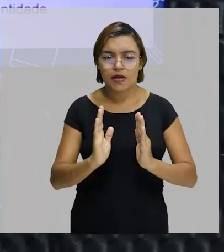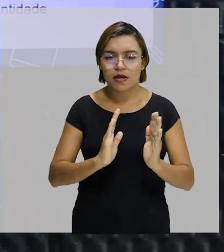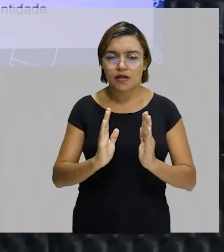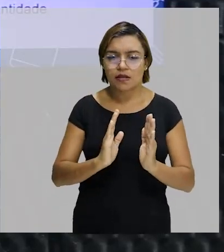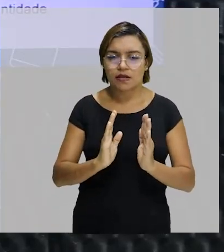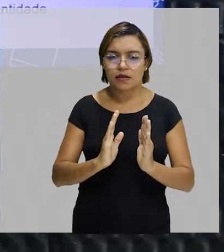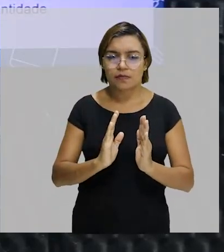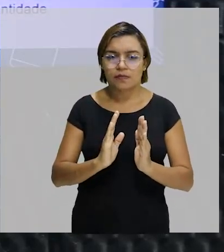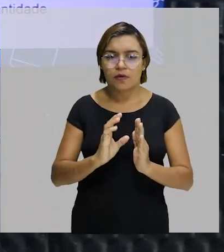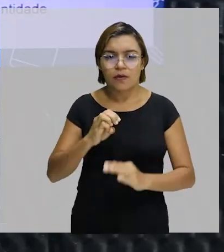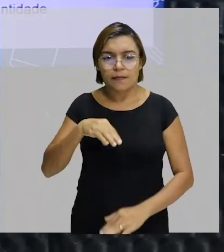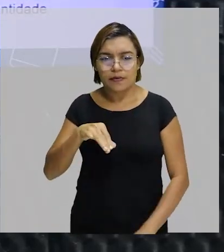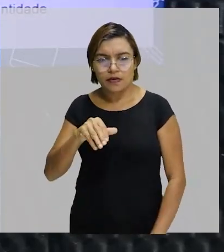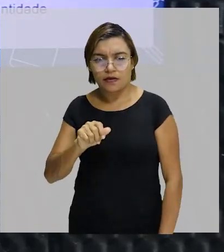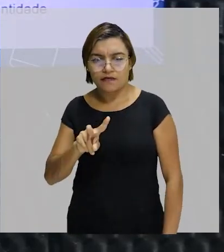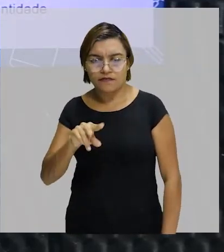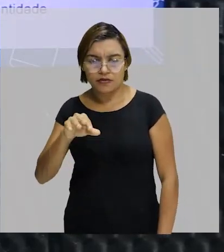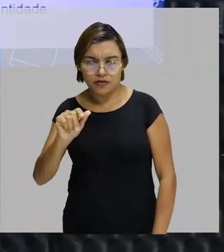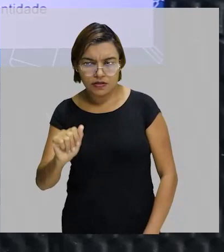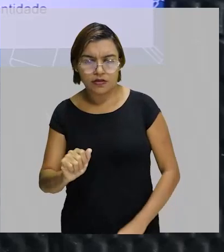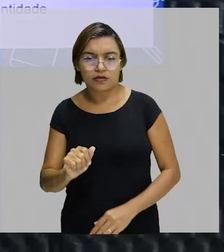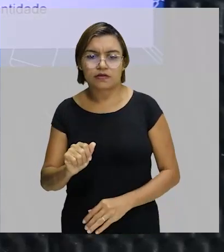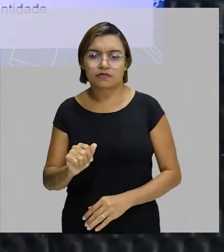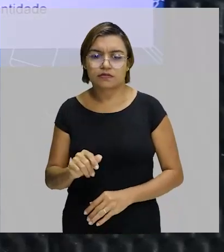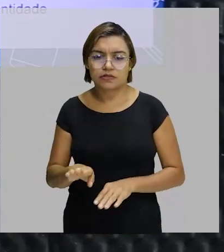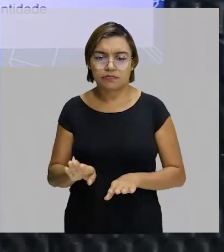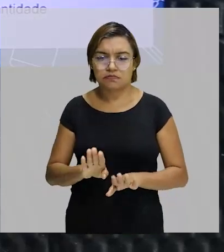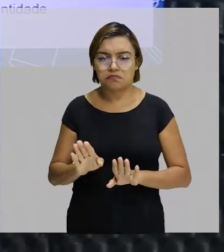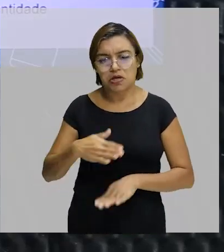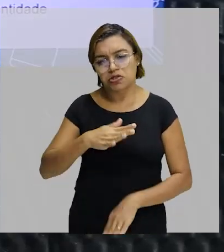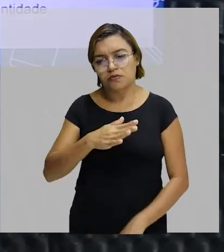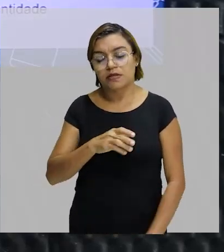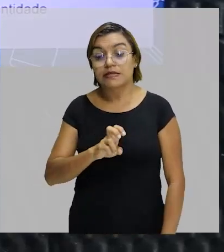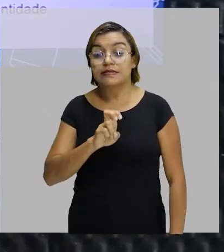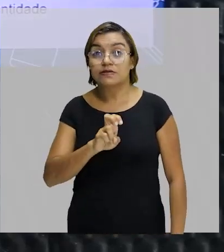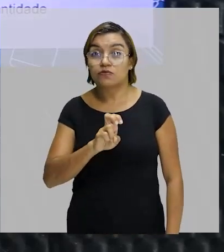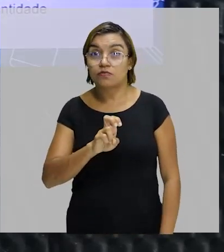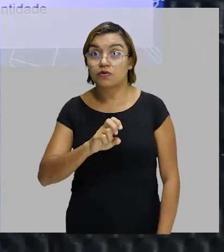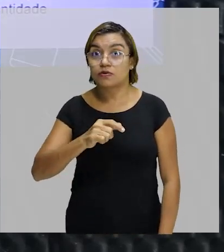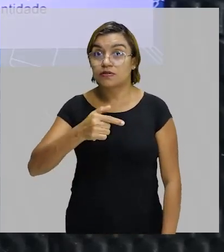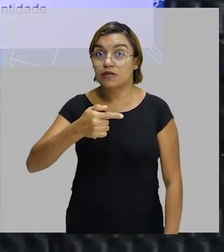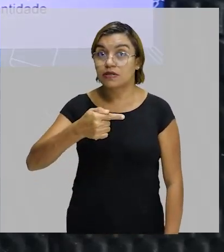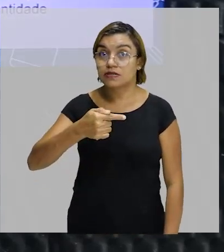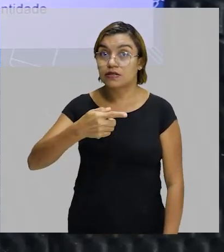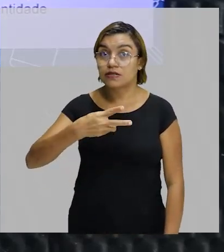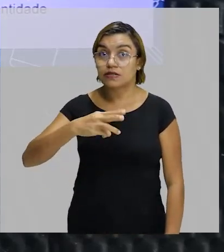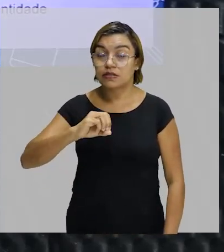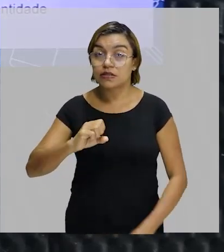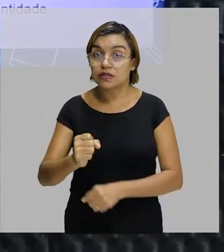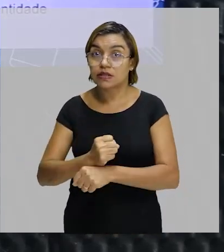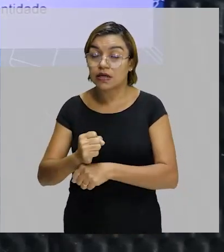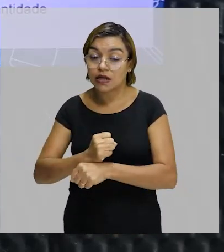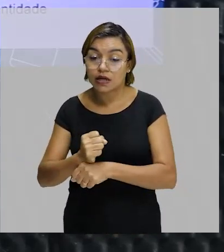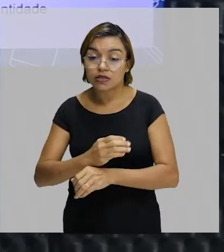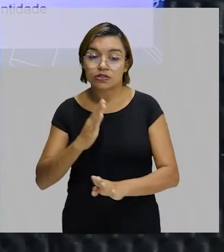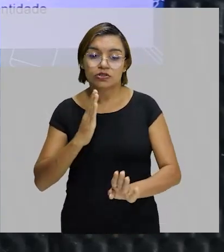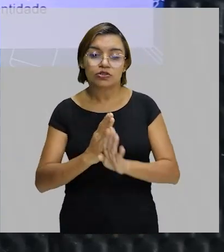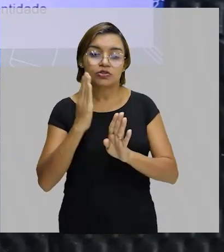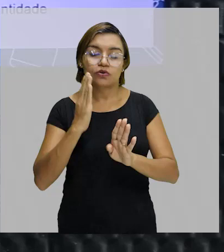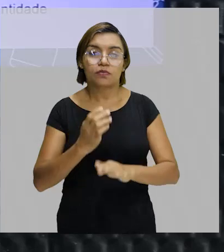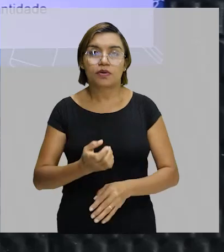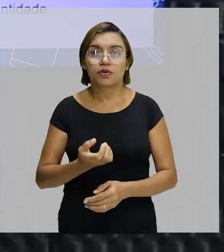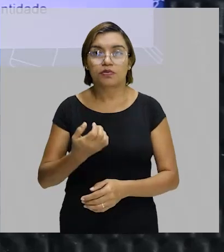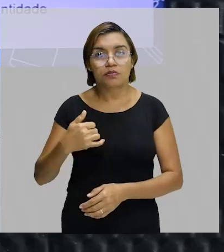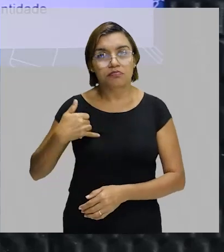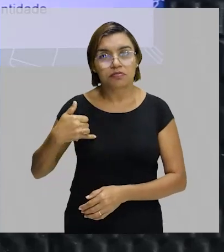carbono 14 é de aproximadamente 5.730 anos, conseguimos descobrir a idade do fóssil a partir